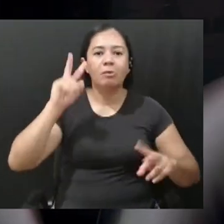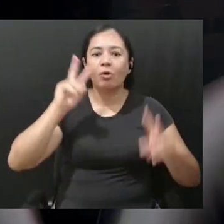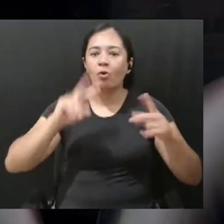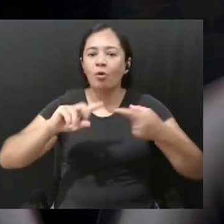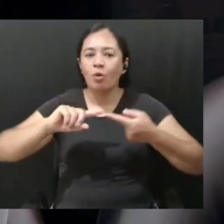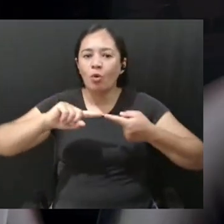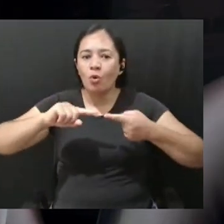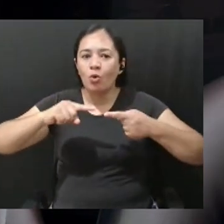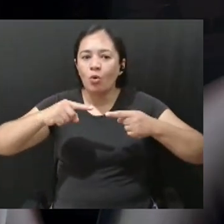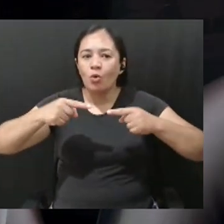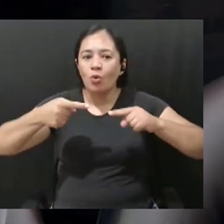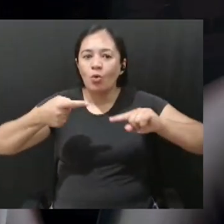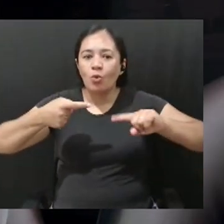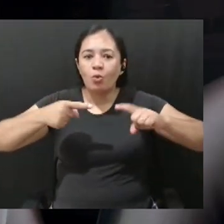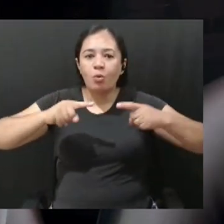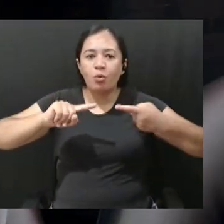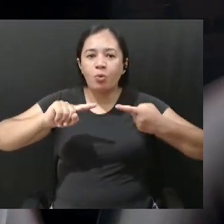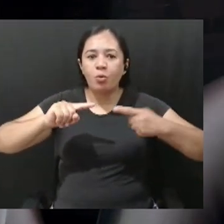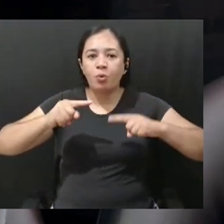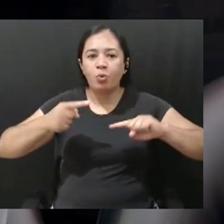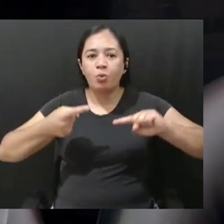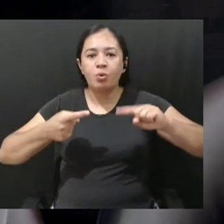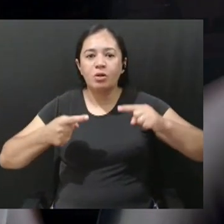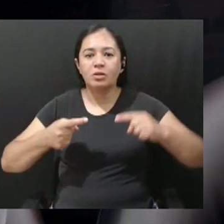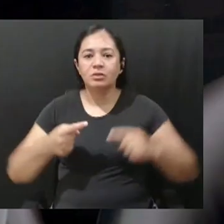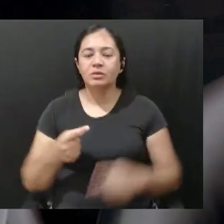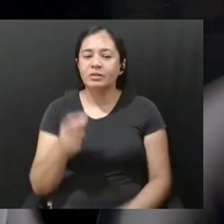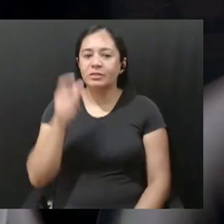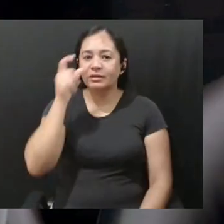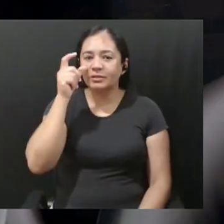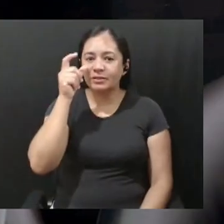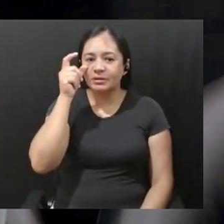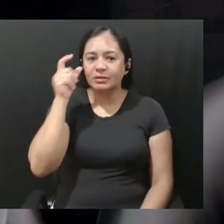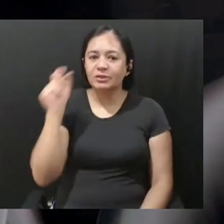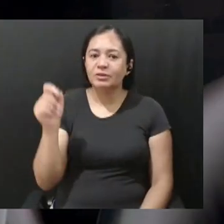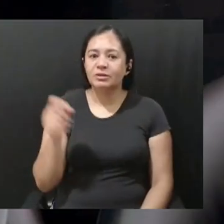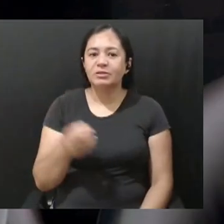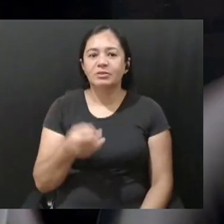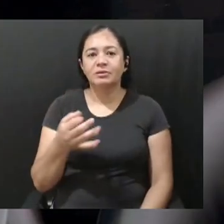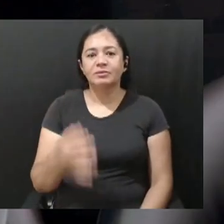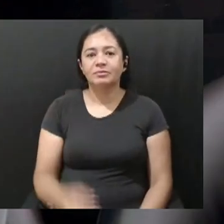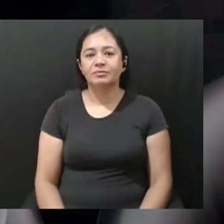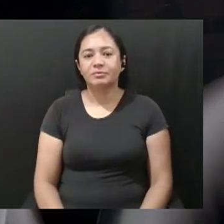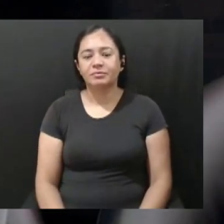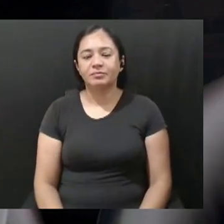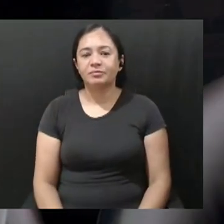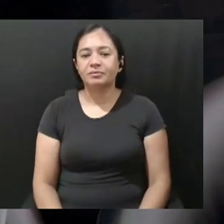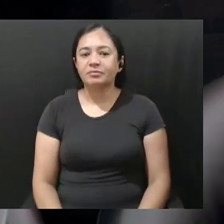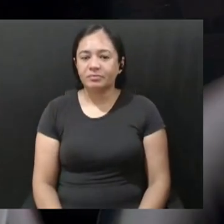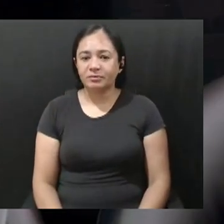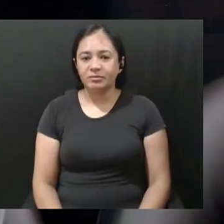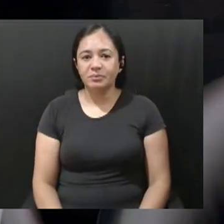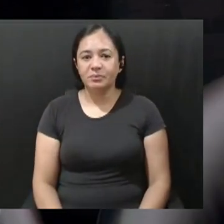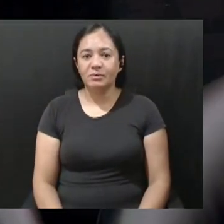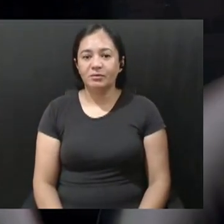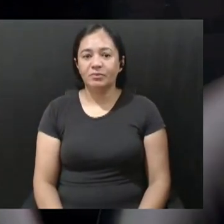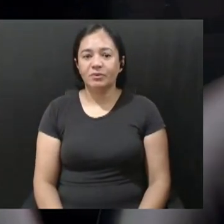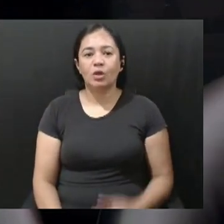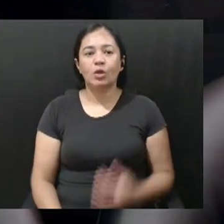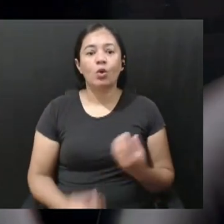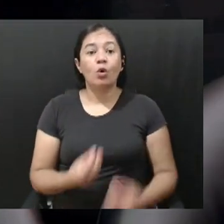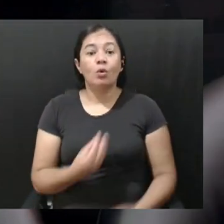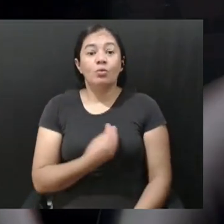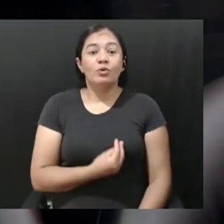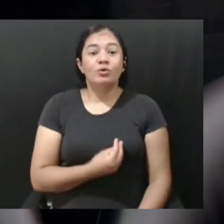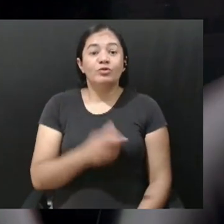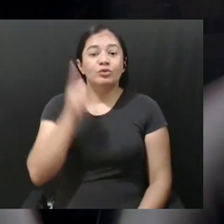tô aqui pra. Eu achei interessante que você falou no começo, né, ali, quando você estava apresentando uma das perguntas, né? Como que eu sobrevivo pro Natal, Aham, né? é. Se a sua cabeça